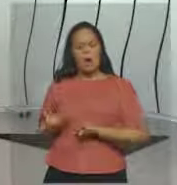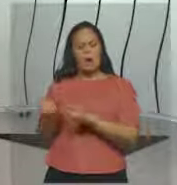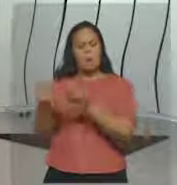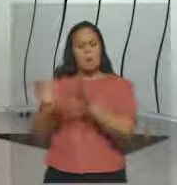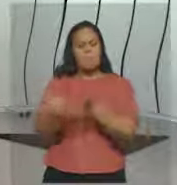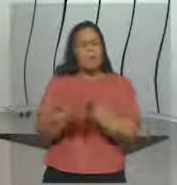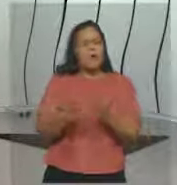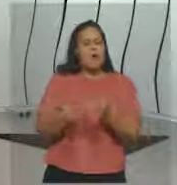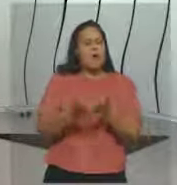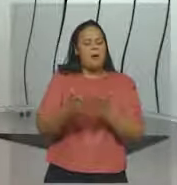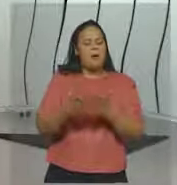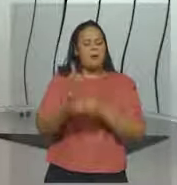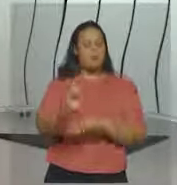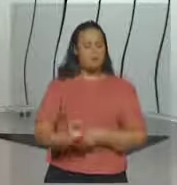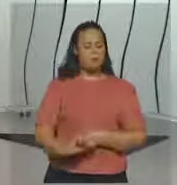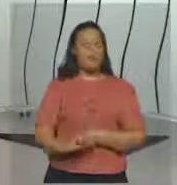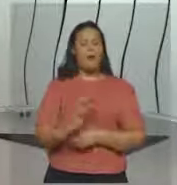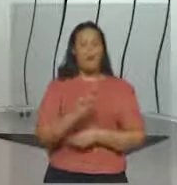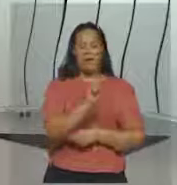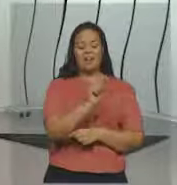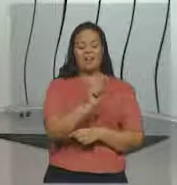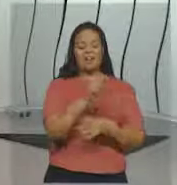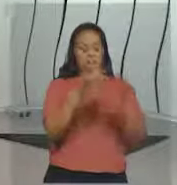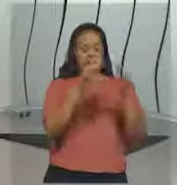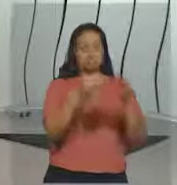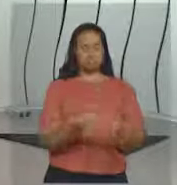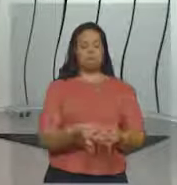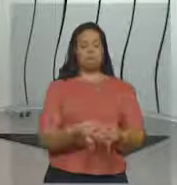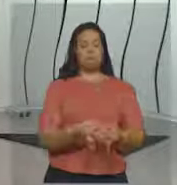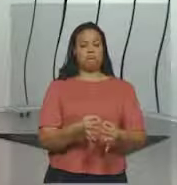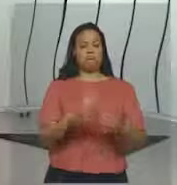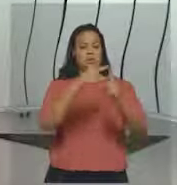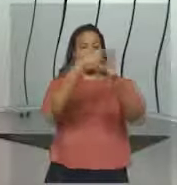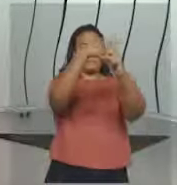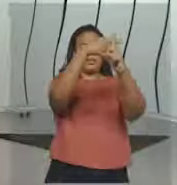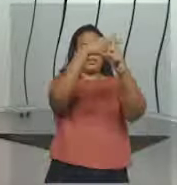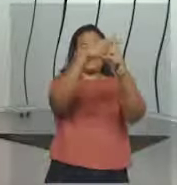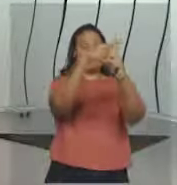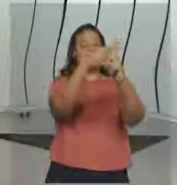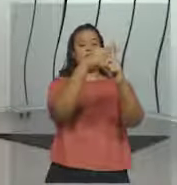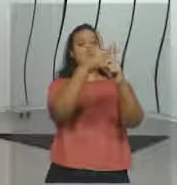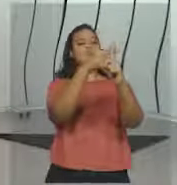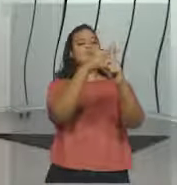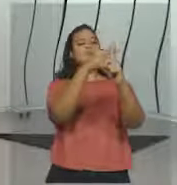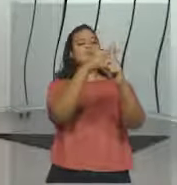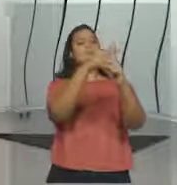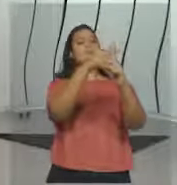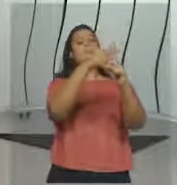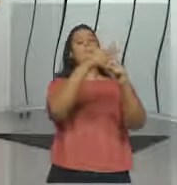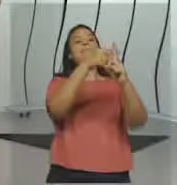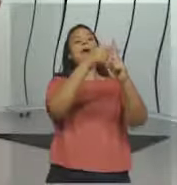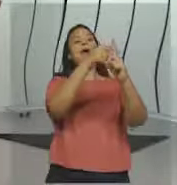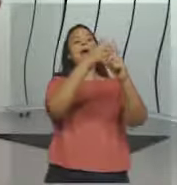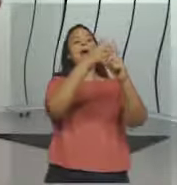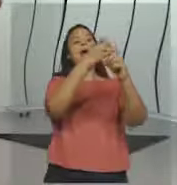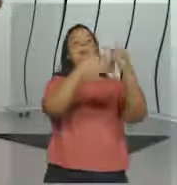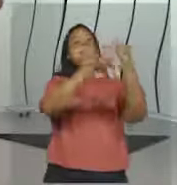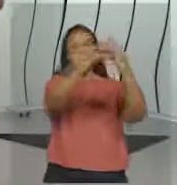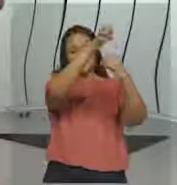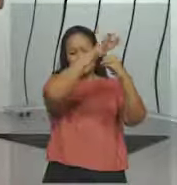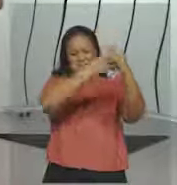justo, tá? Aqui, os polos negativos, ou seja, onde tem mais carga